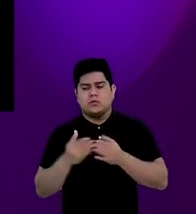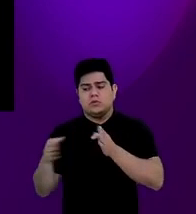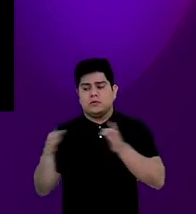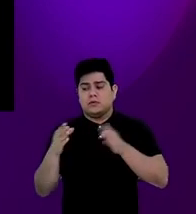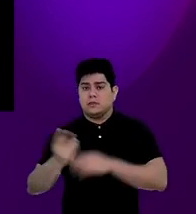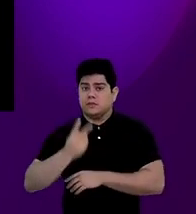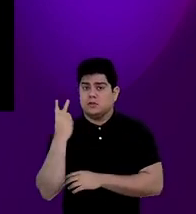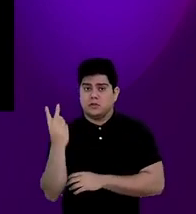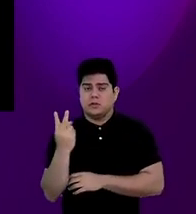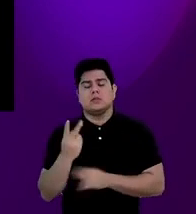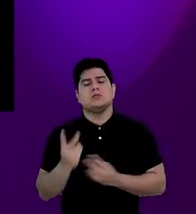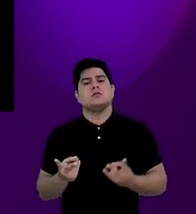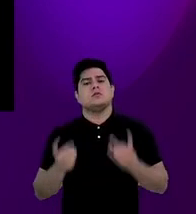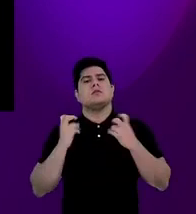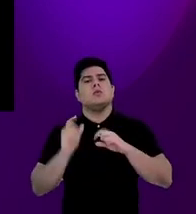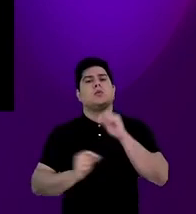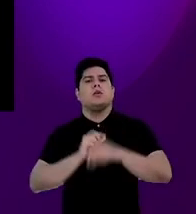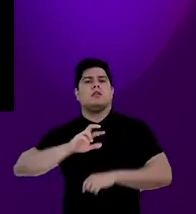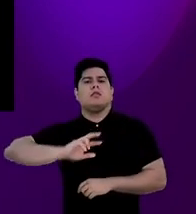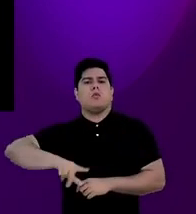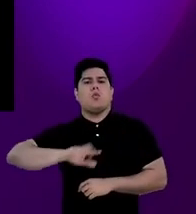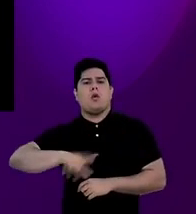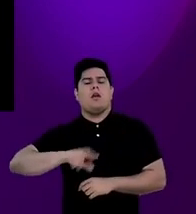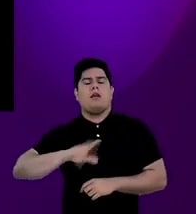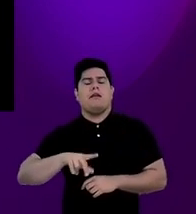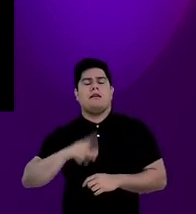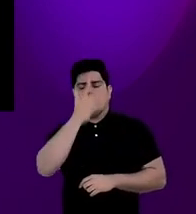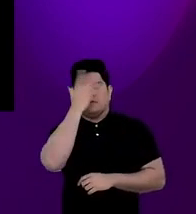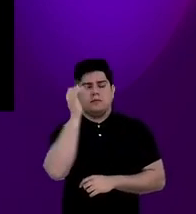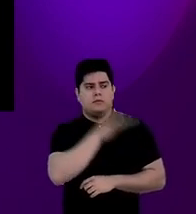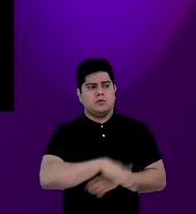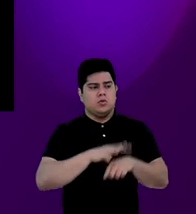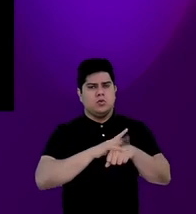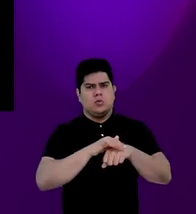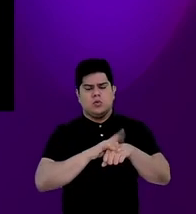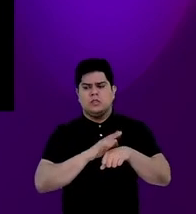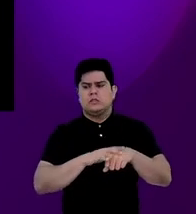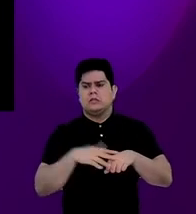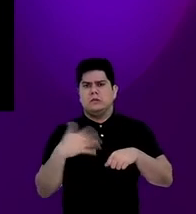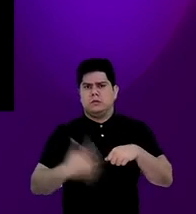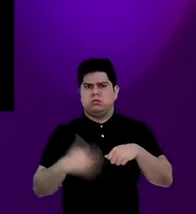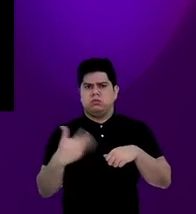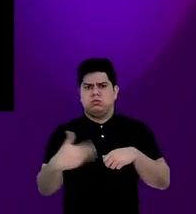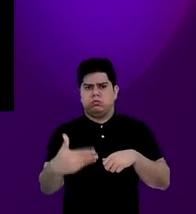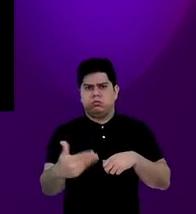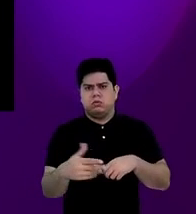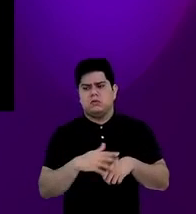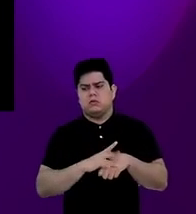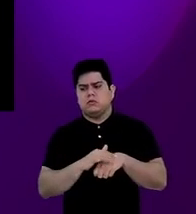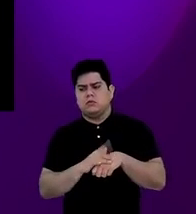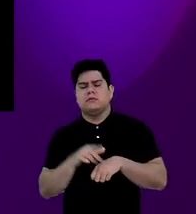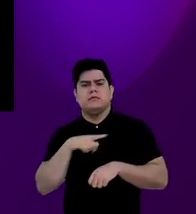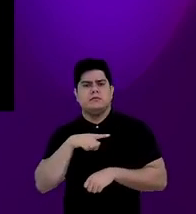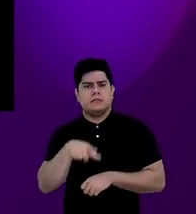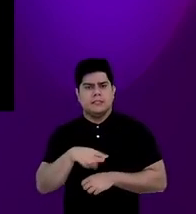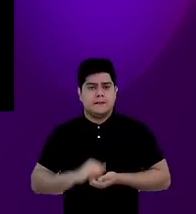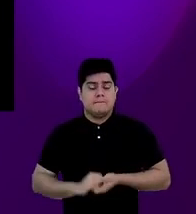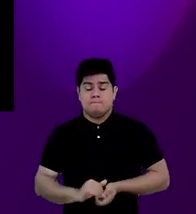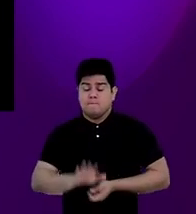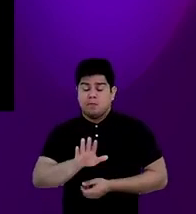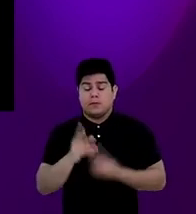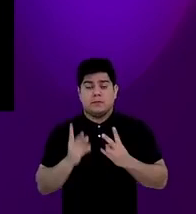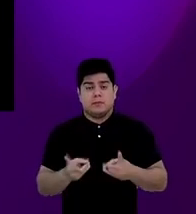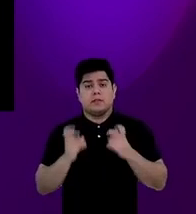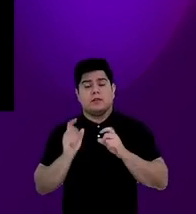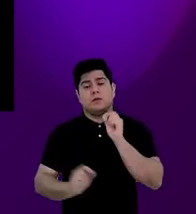que a gente observa é que não é uma população com doença bastante avançada, com doença refratária e recidivada, mas a gente